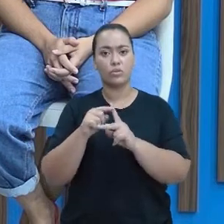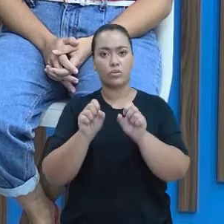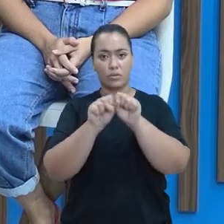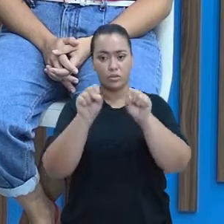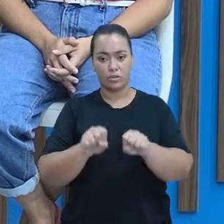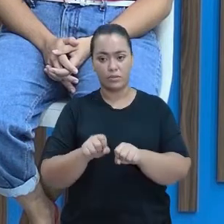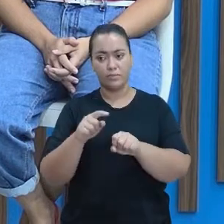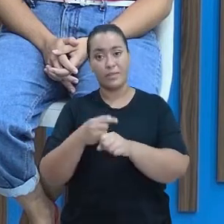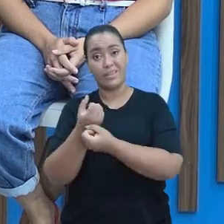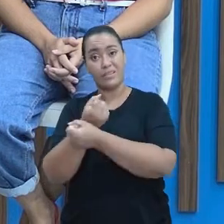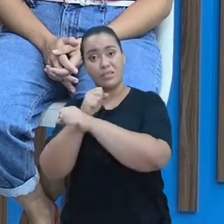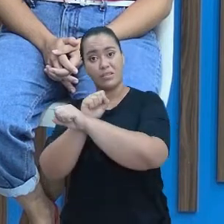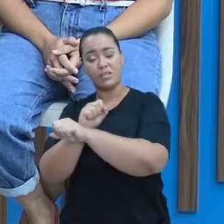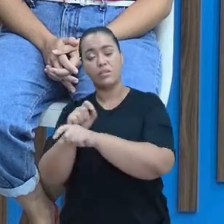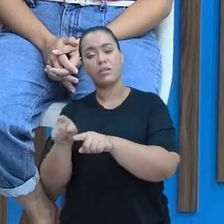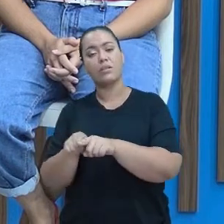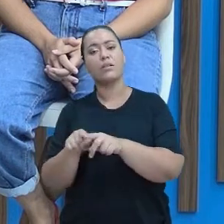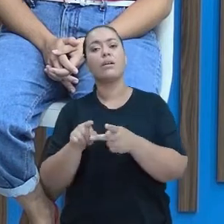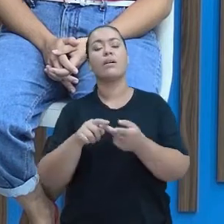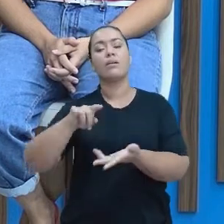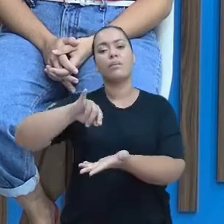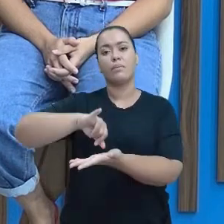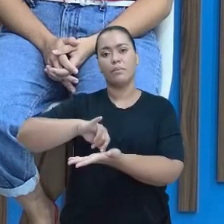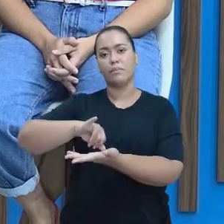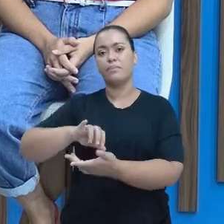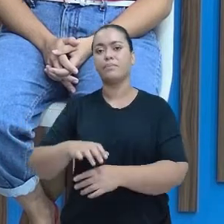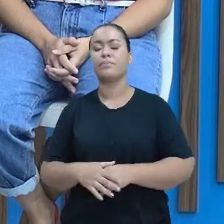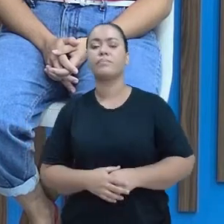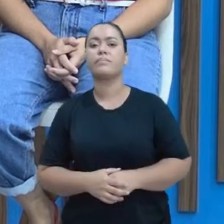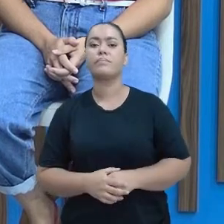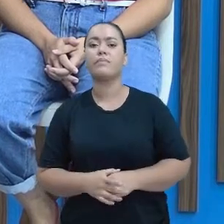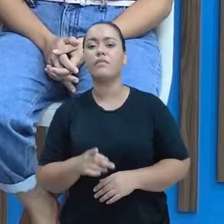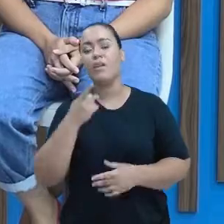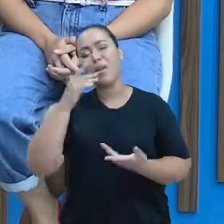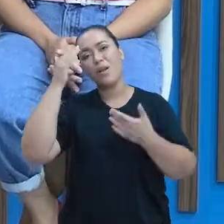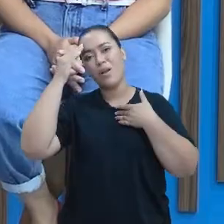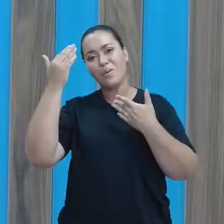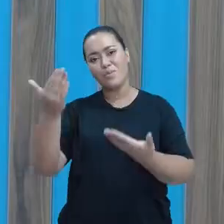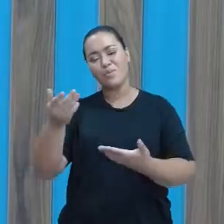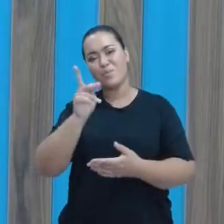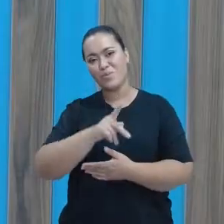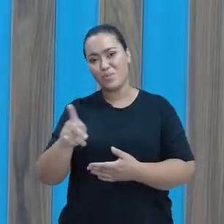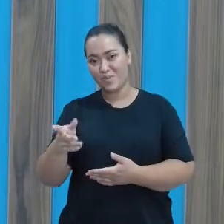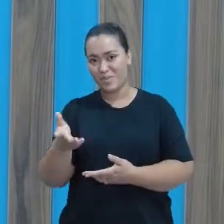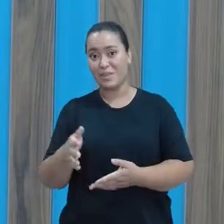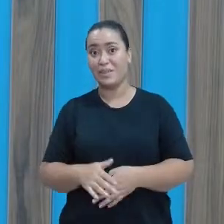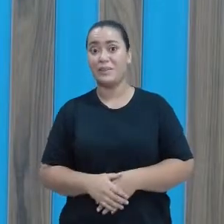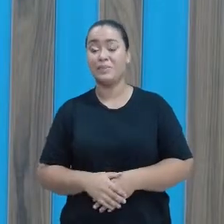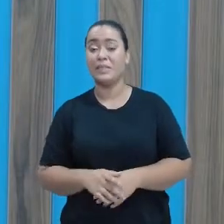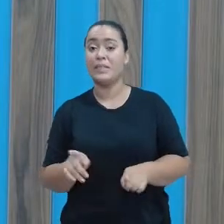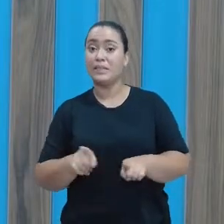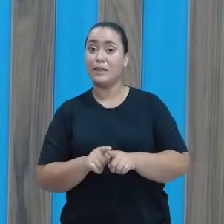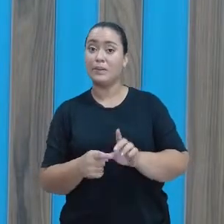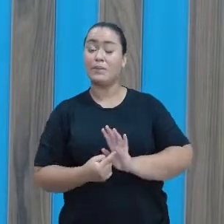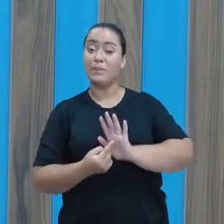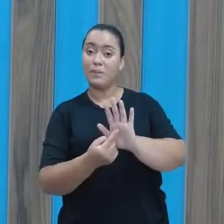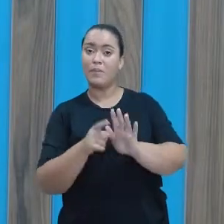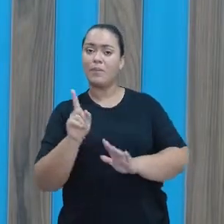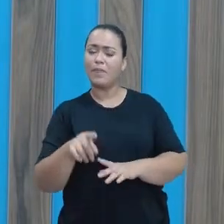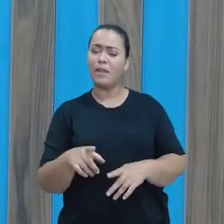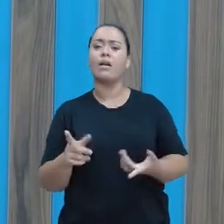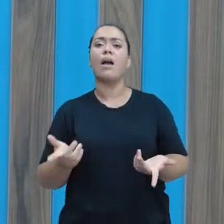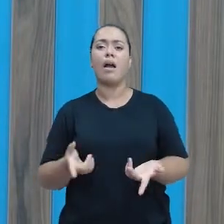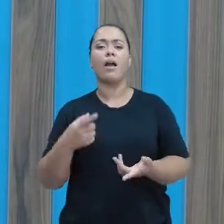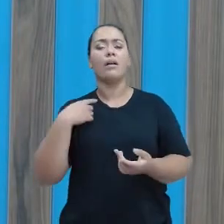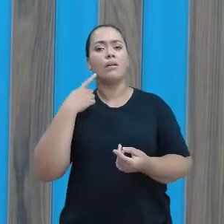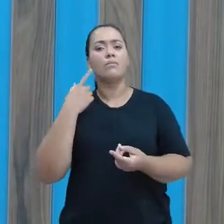de escravidão não superada e de capitalismo. Muito obrigado, professora Regina. Acho que traz aqui para a gente, né, justamente essa